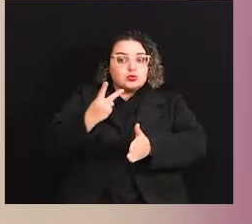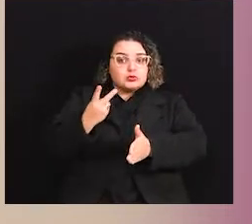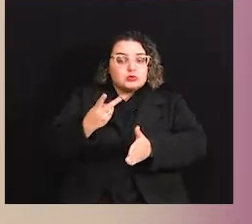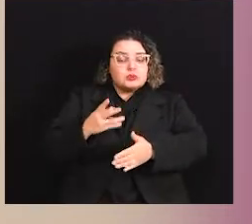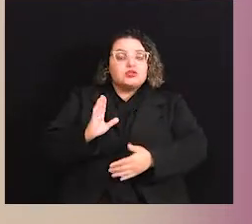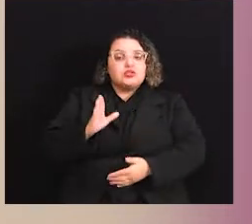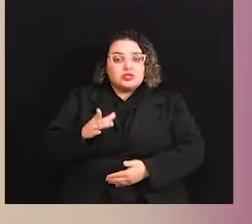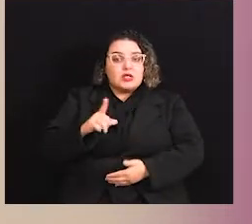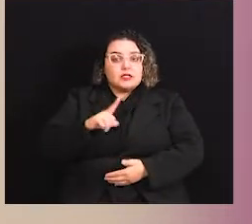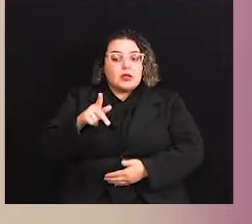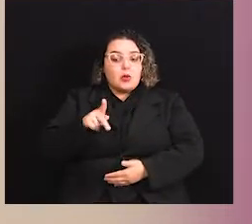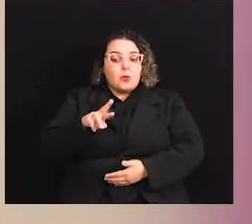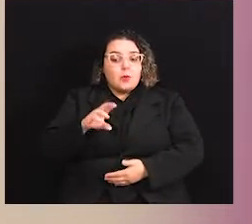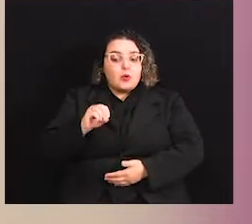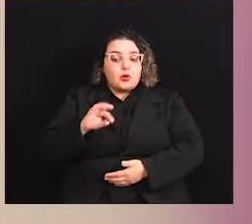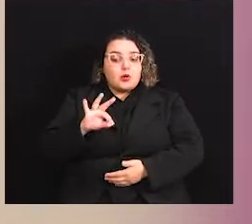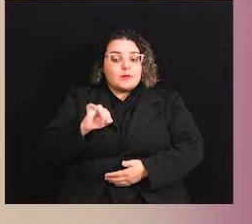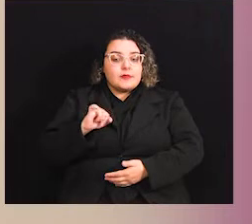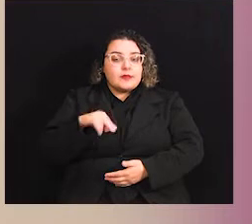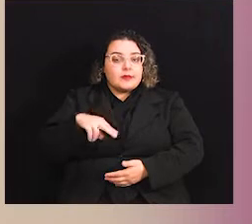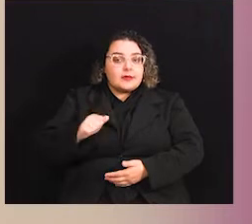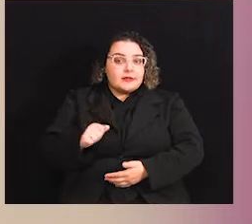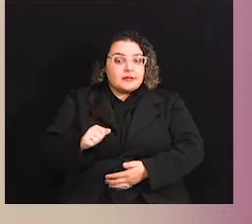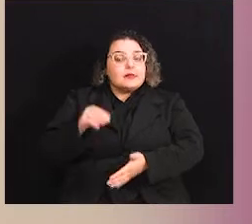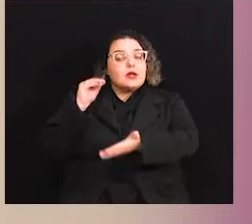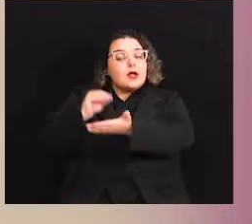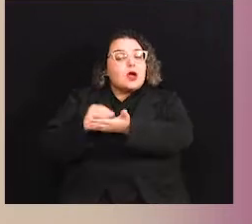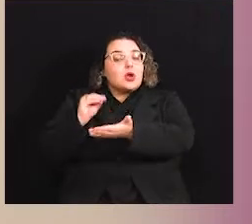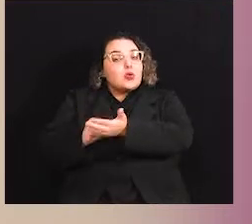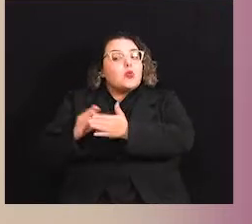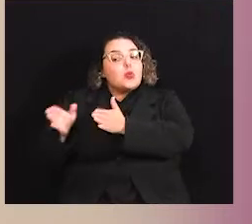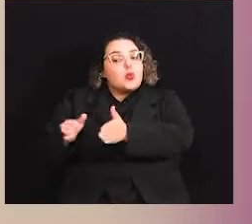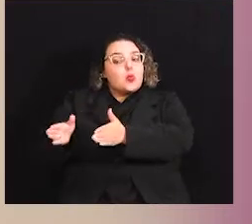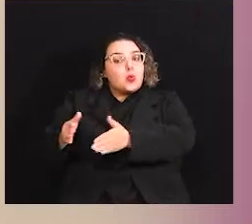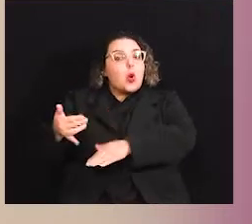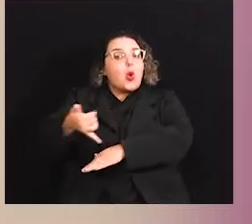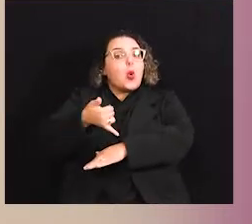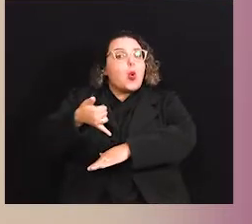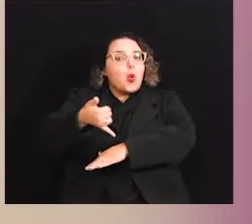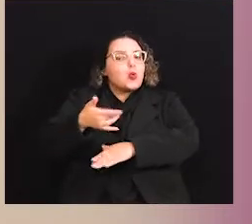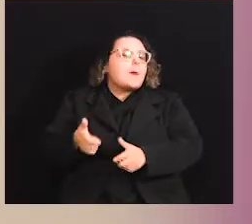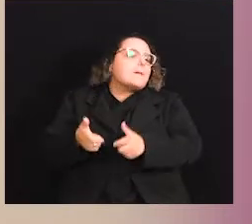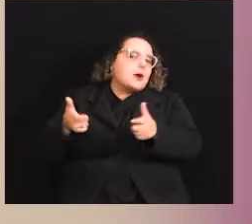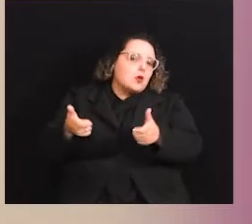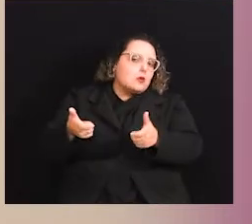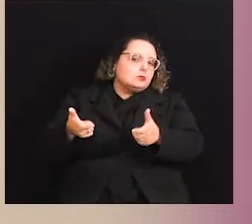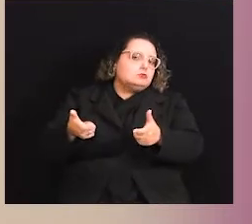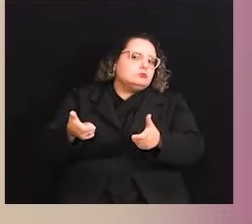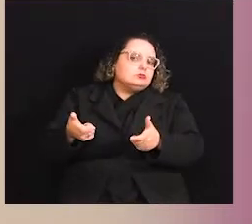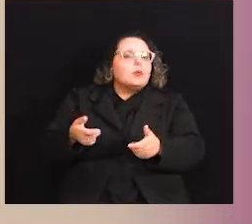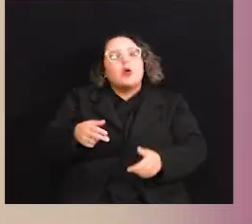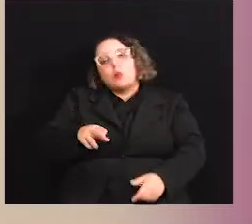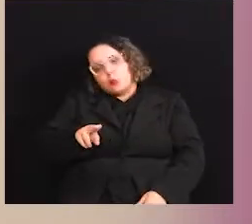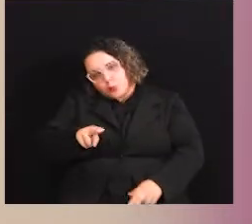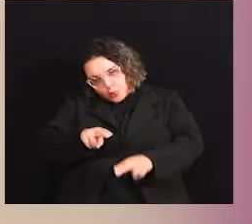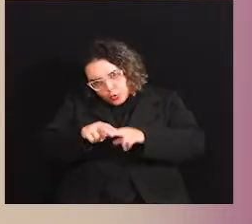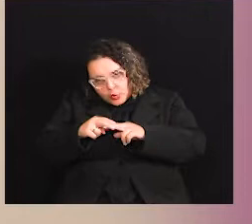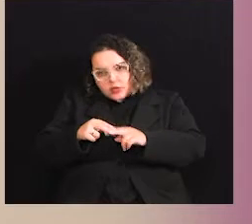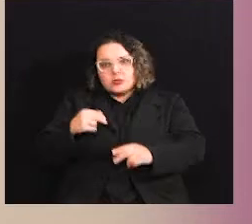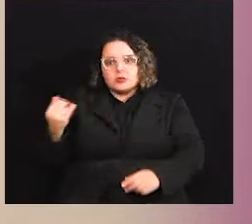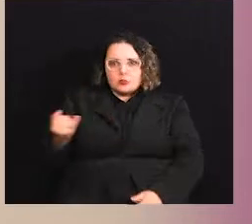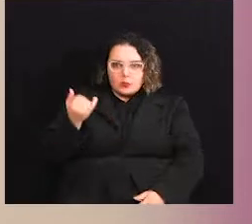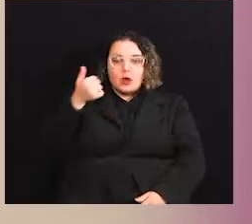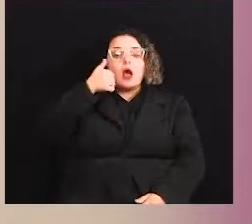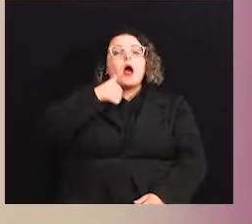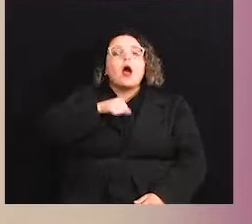já tem um teor proteico maior e uma última fase que é um teor de gordura muito maior. Então, por isso que é importante, por exemplo, para a